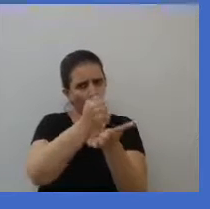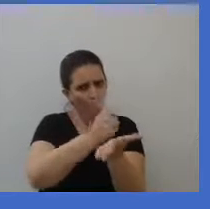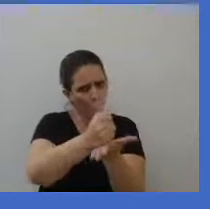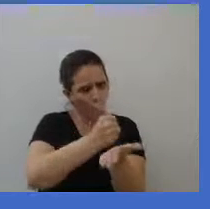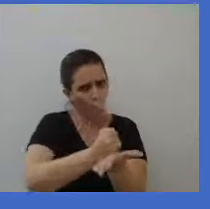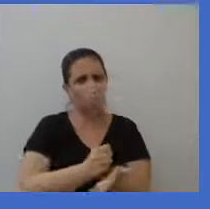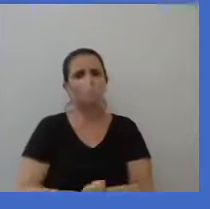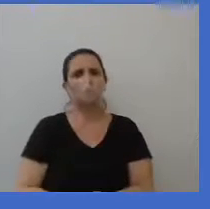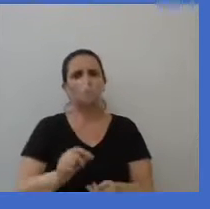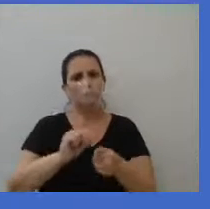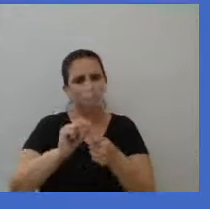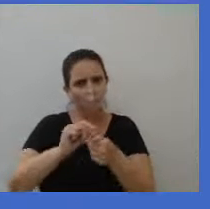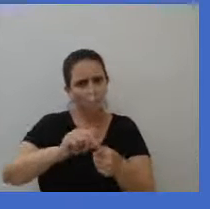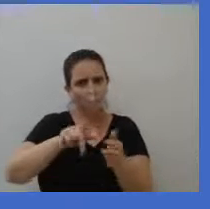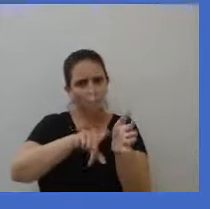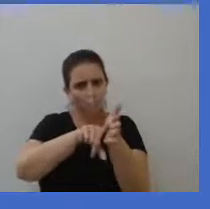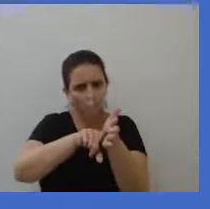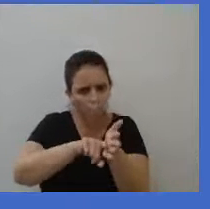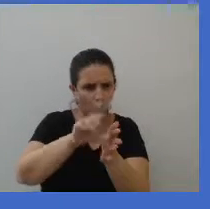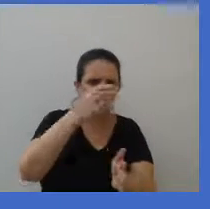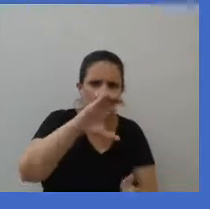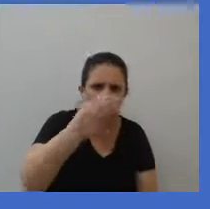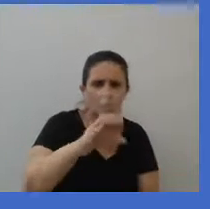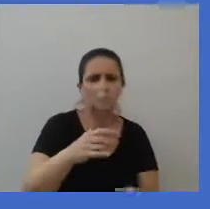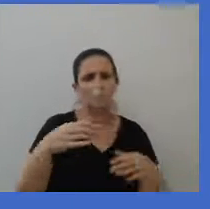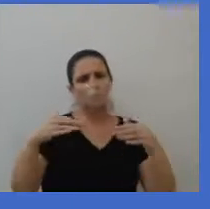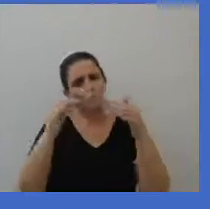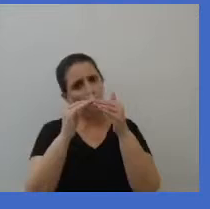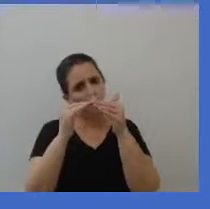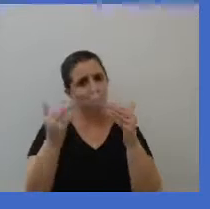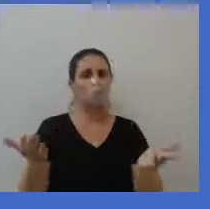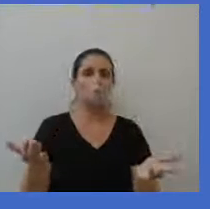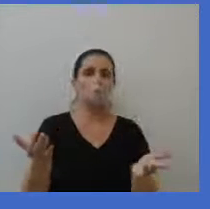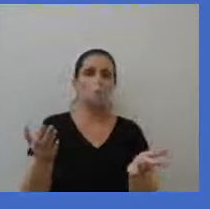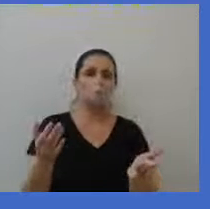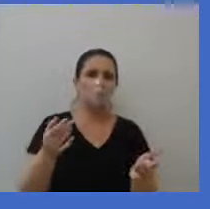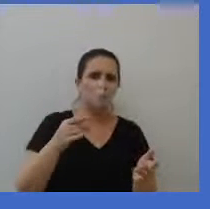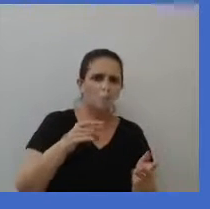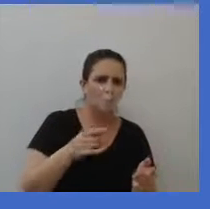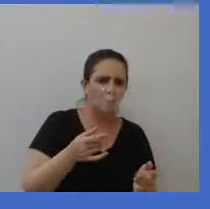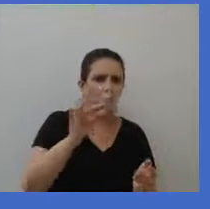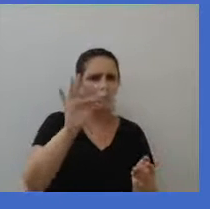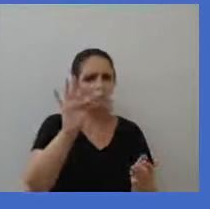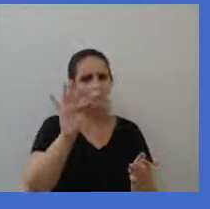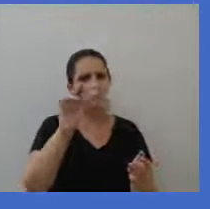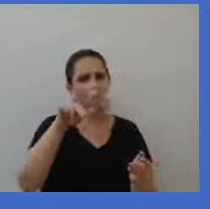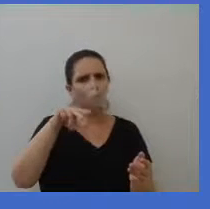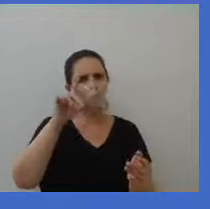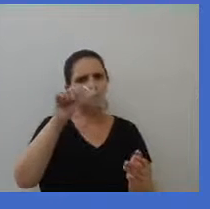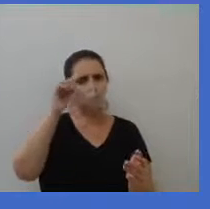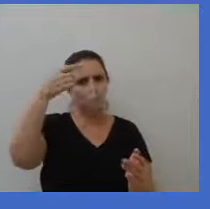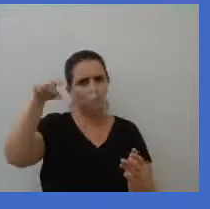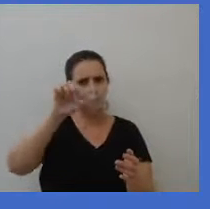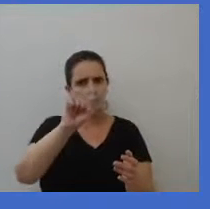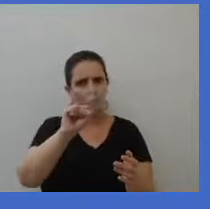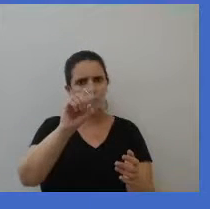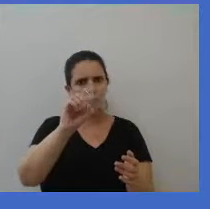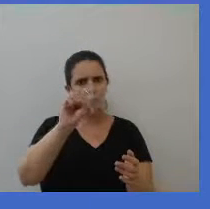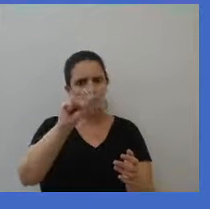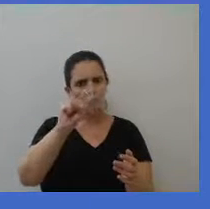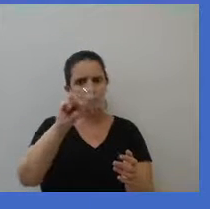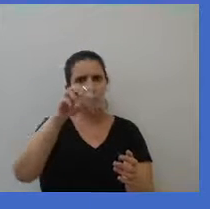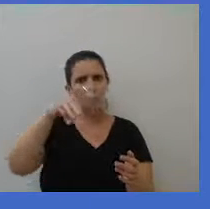engraçada, e aquilo ali se dissemina em larga escala. Isso é um meme. É uma ideia que não